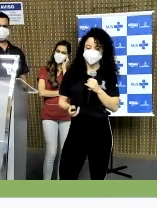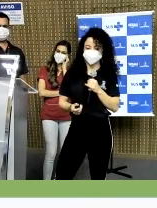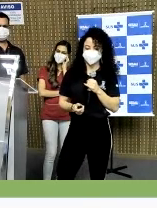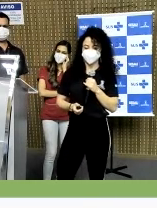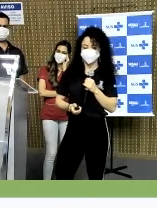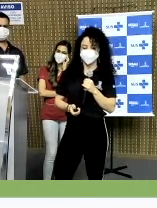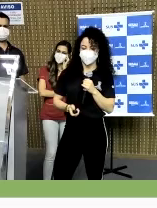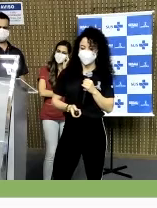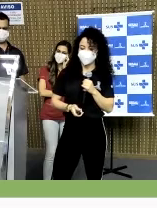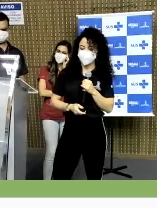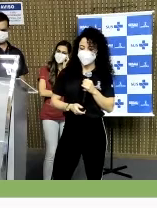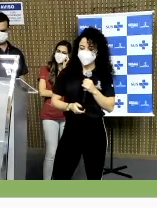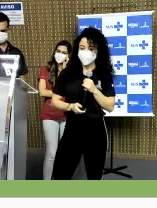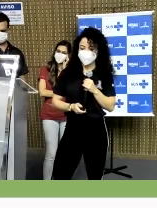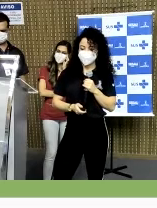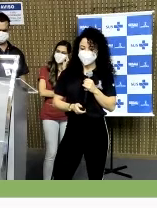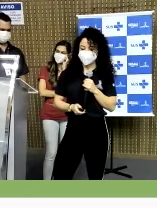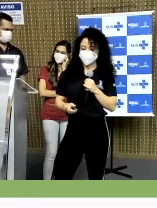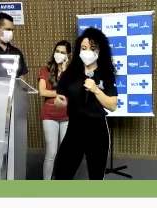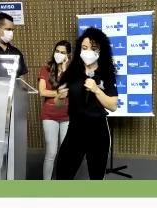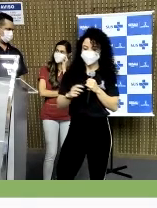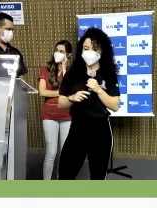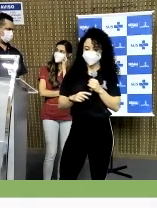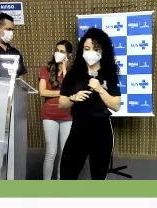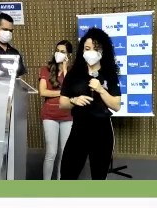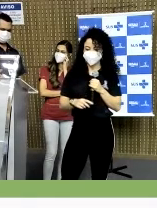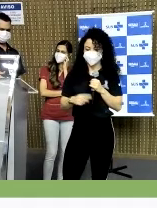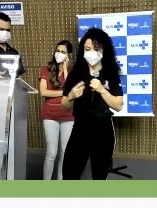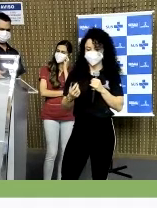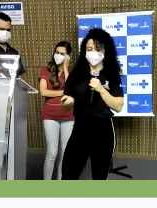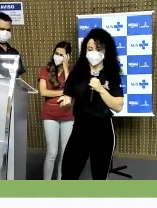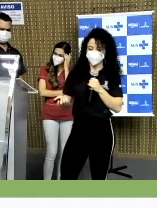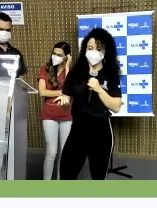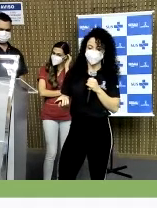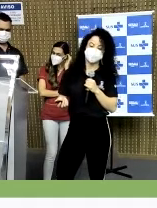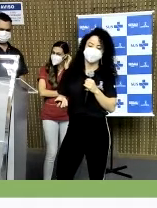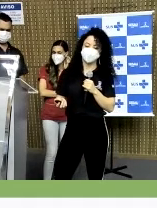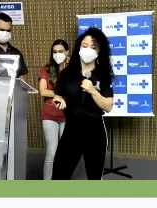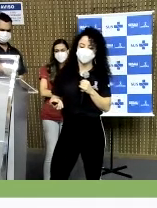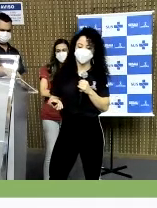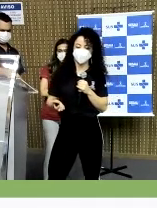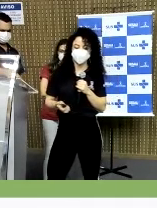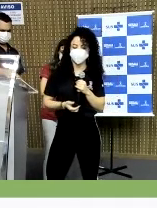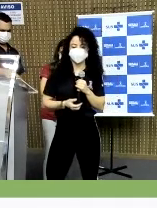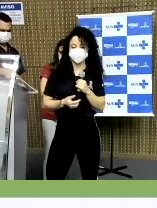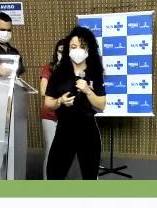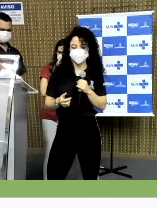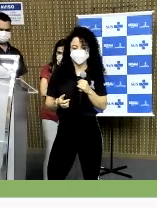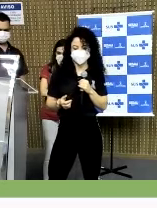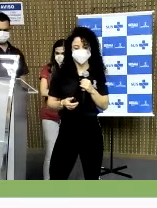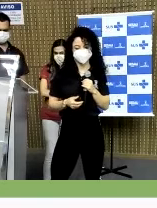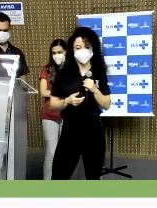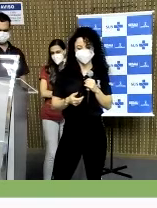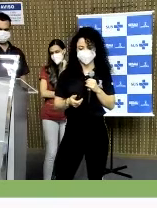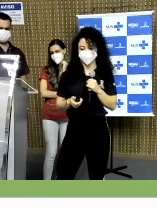Em relação à saúde bucal. Durante 2020 e no primeiro semestre de 2021, nós realizamos